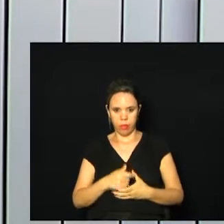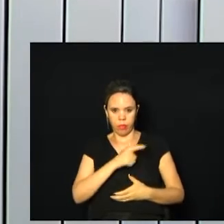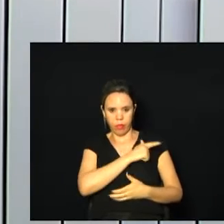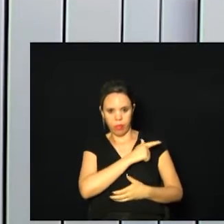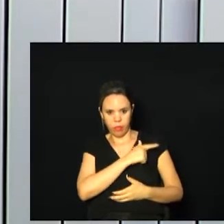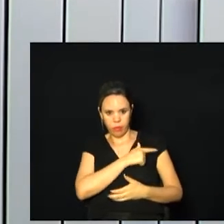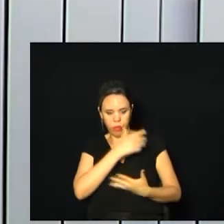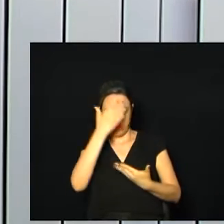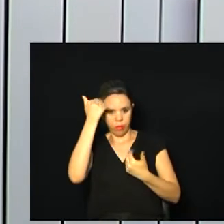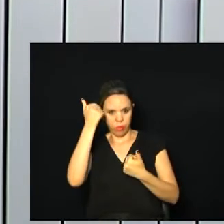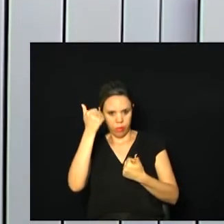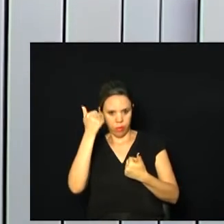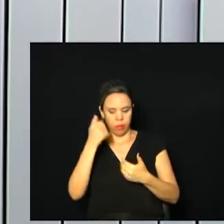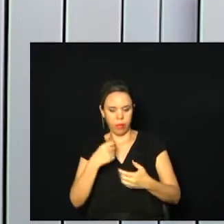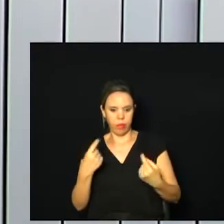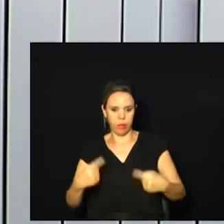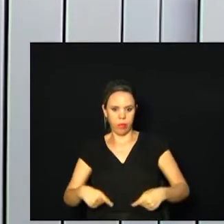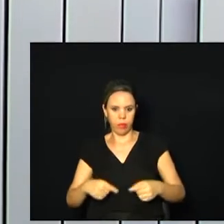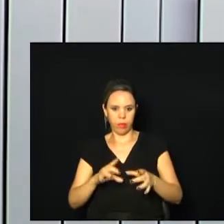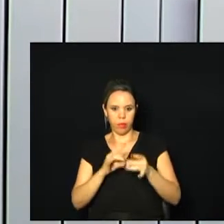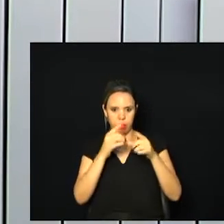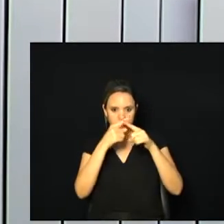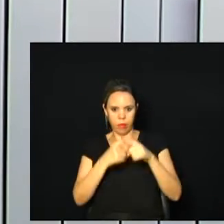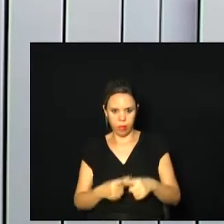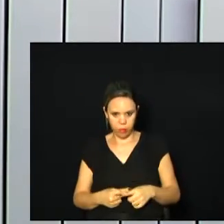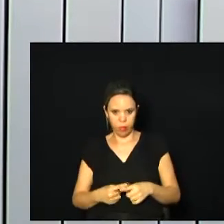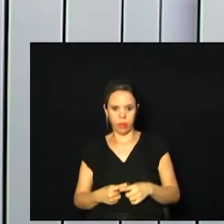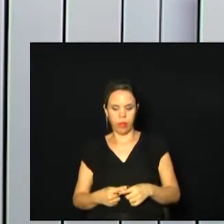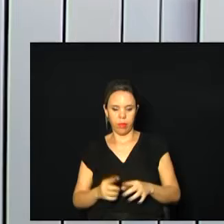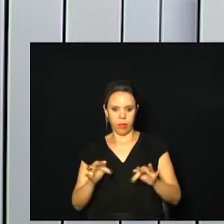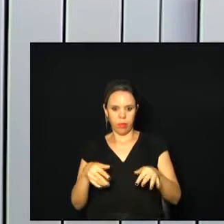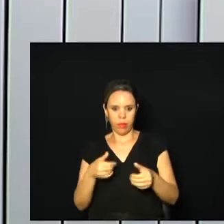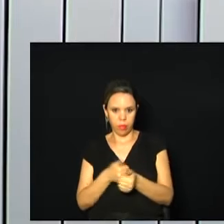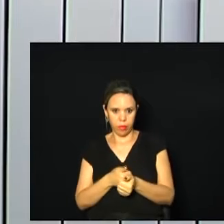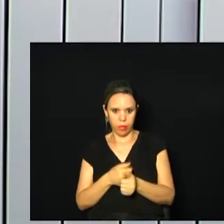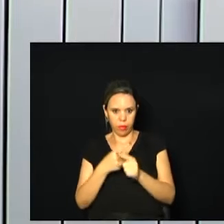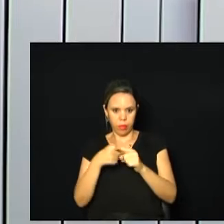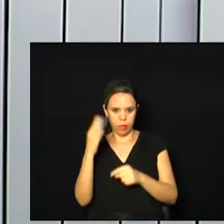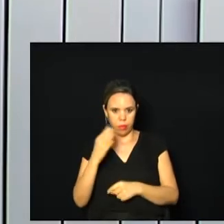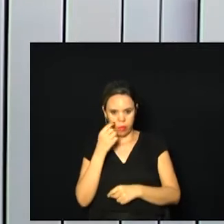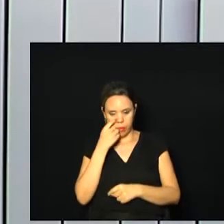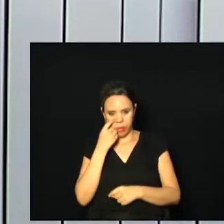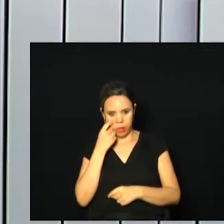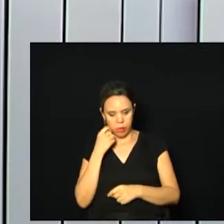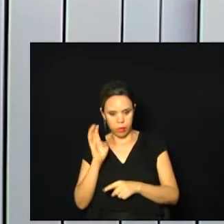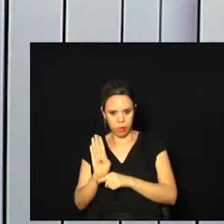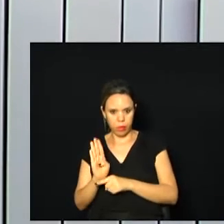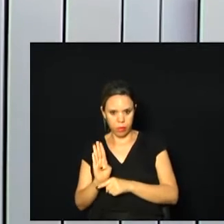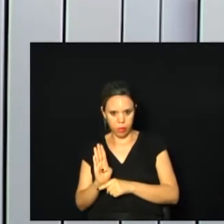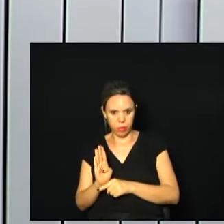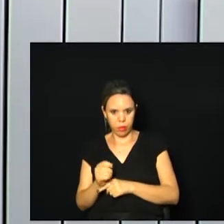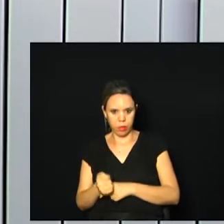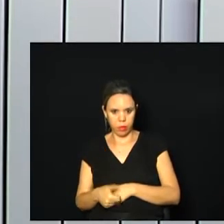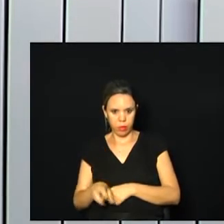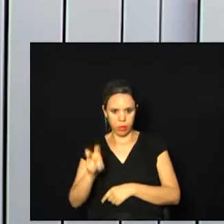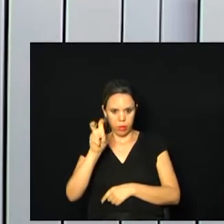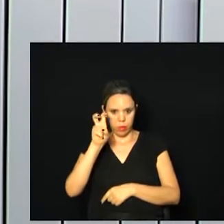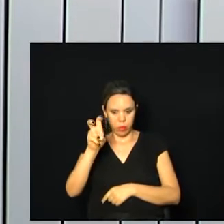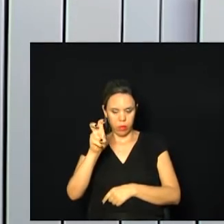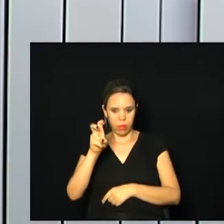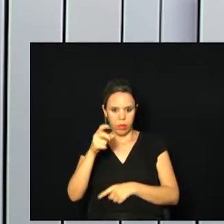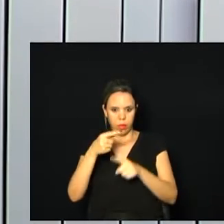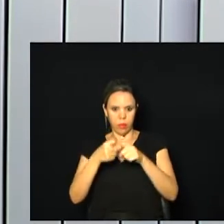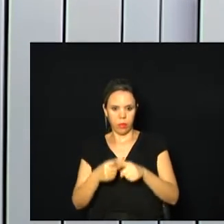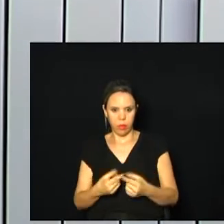Guarani e de Ponte Preta contra o CRB. Reta final de Campeonato Brasileiro da Série B, restando 5